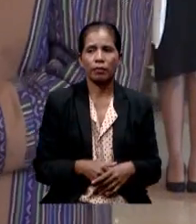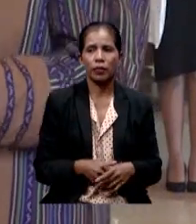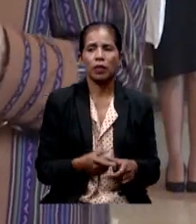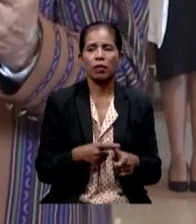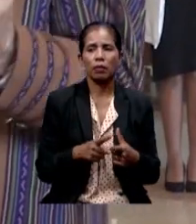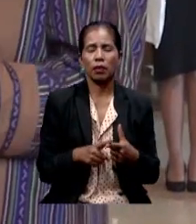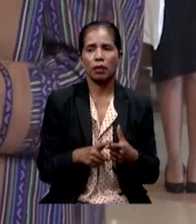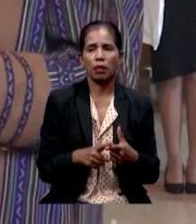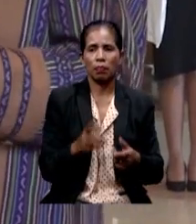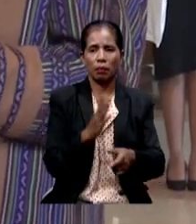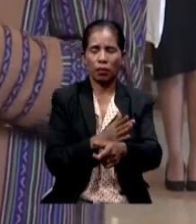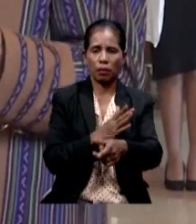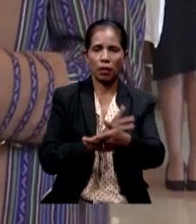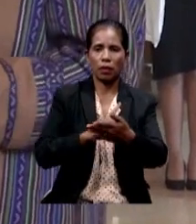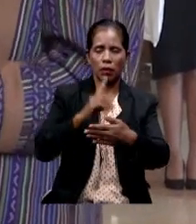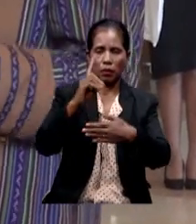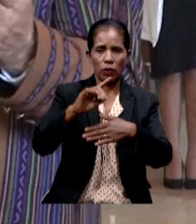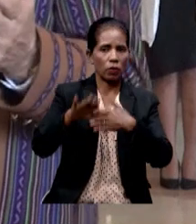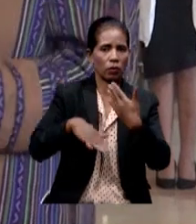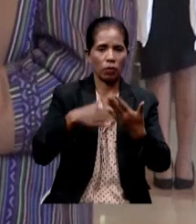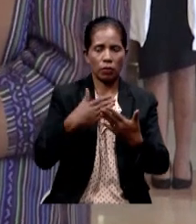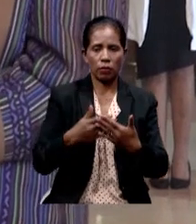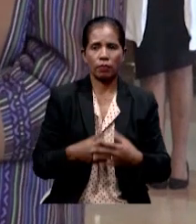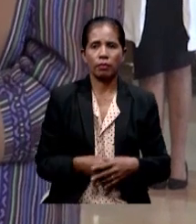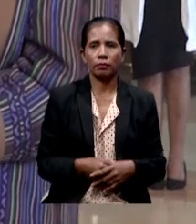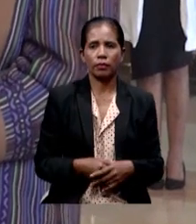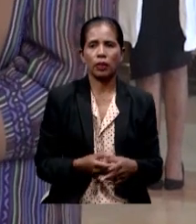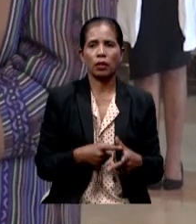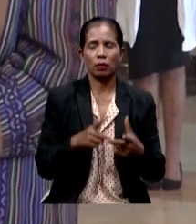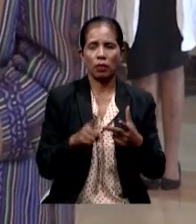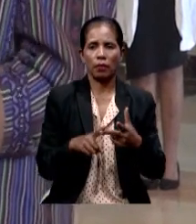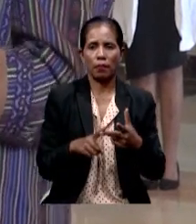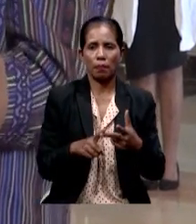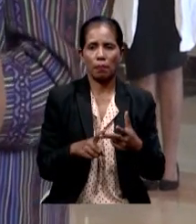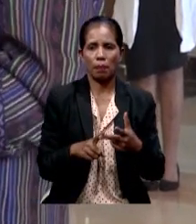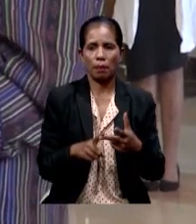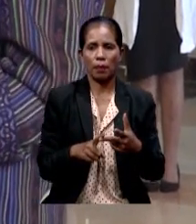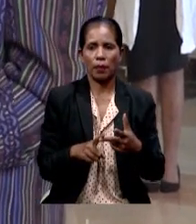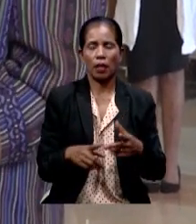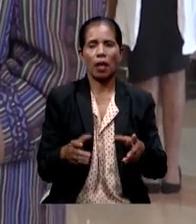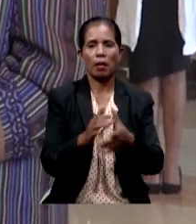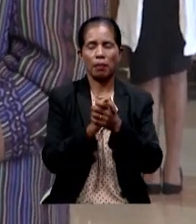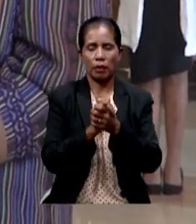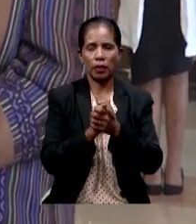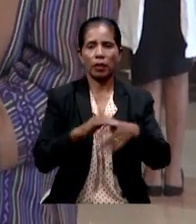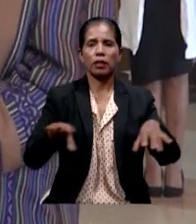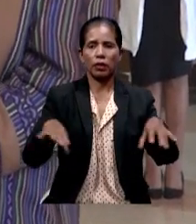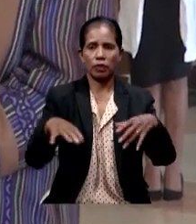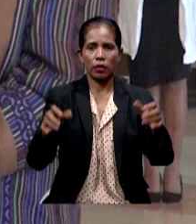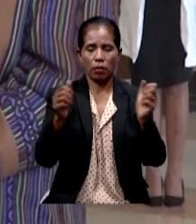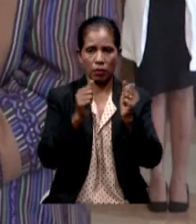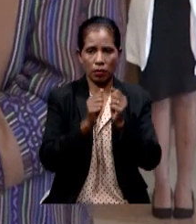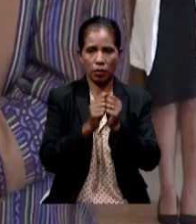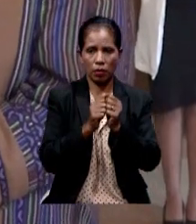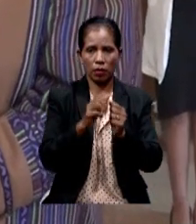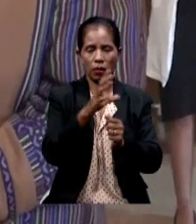Segundo, promove desporto em geral. Terceiro, hametin liután, relação